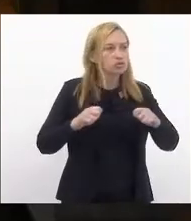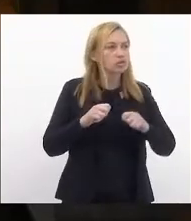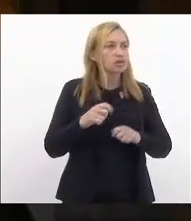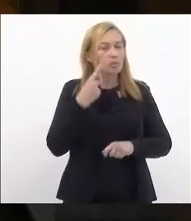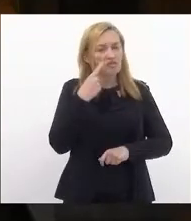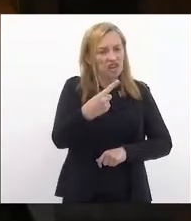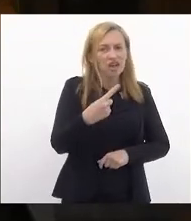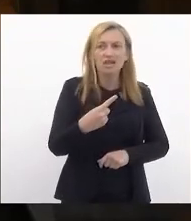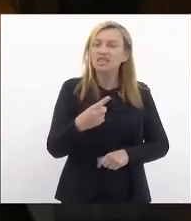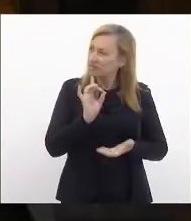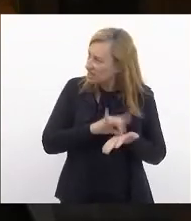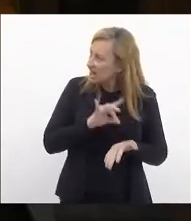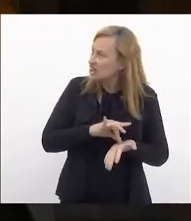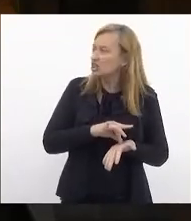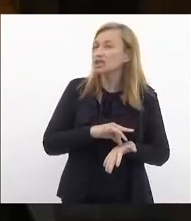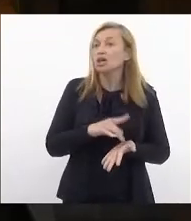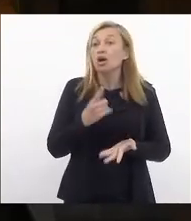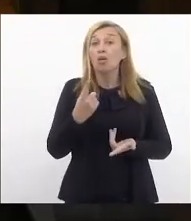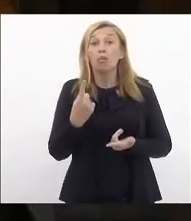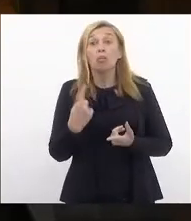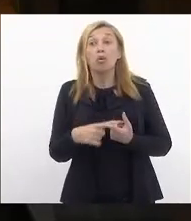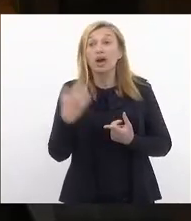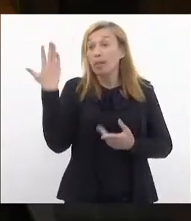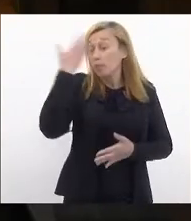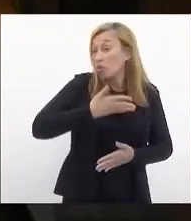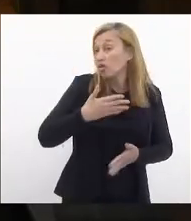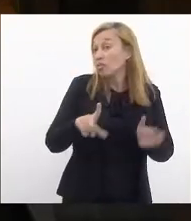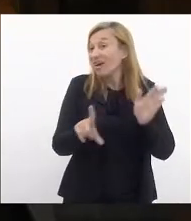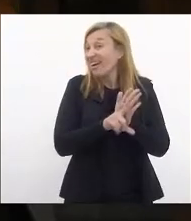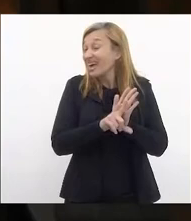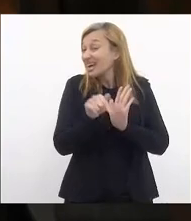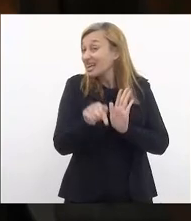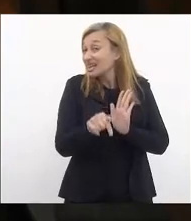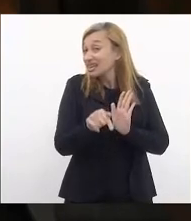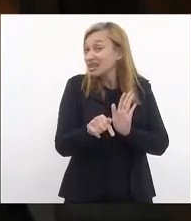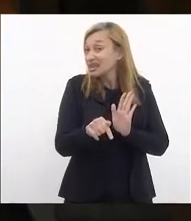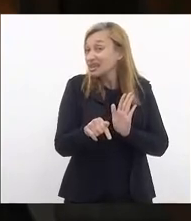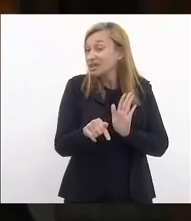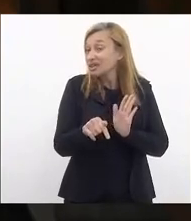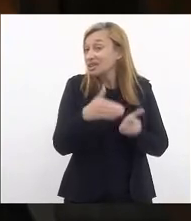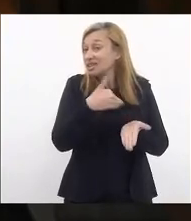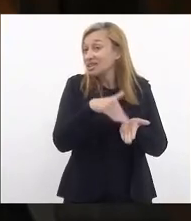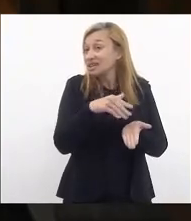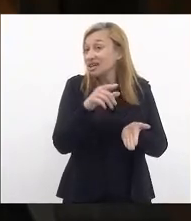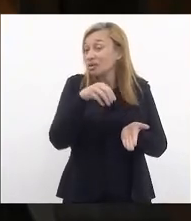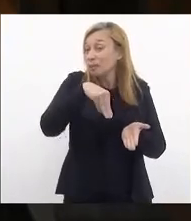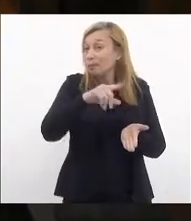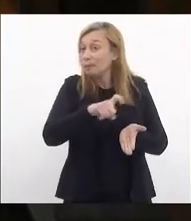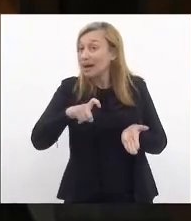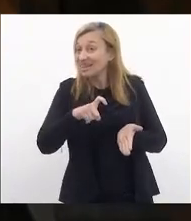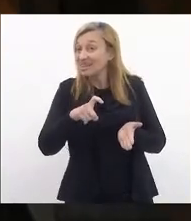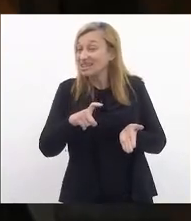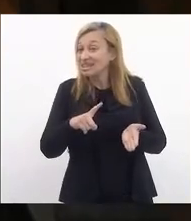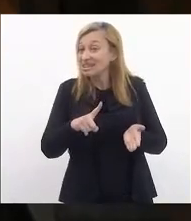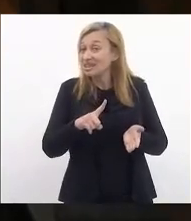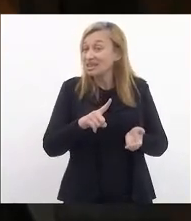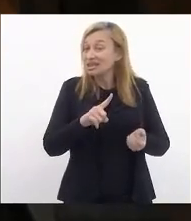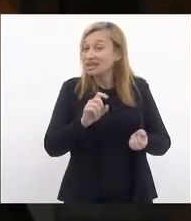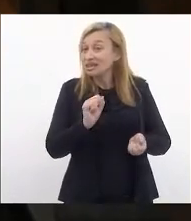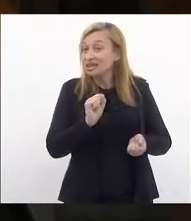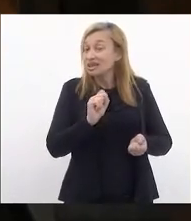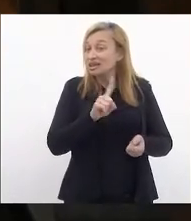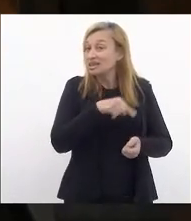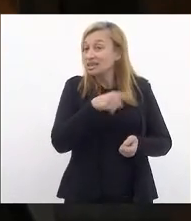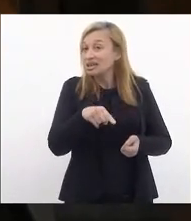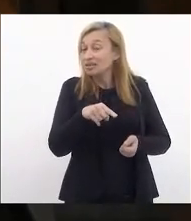verificar se era verdade porque nós aprovamos uma lei do atual secretário Max sancionada pelo governador Cláudio